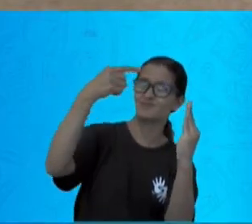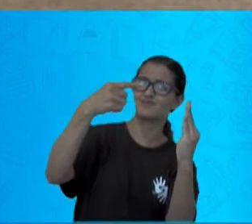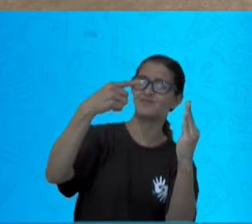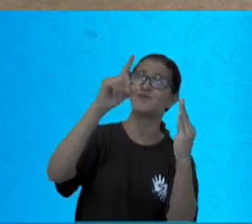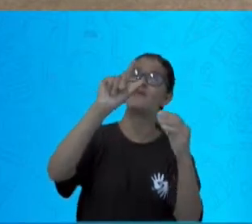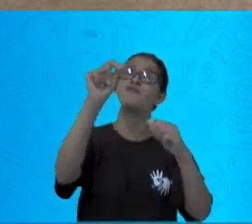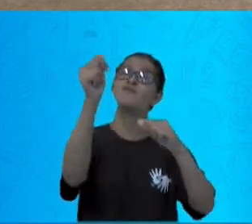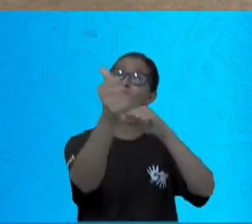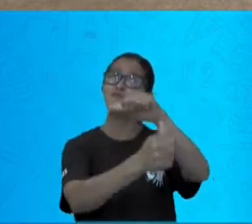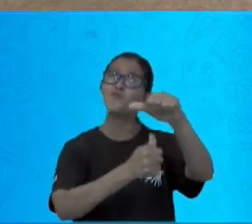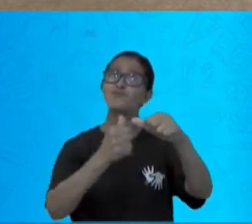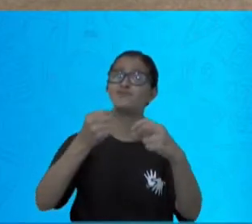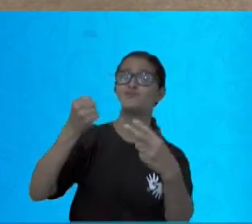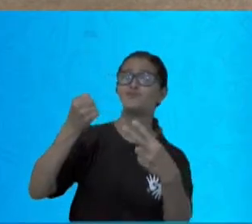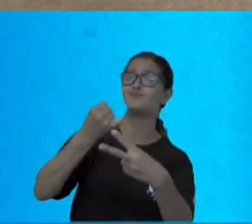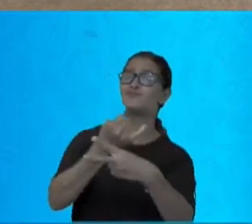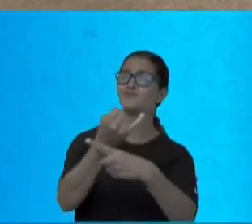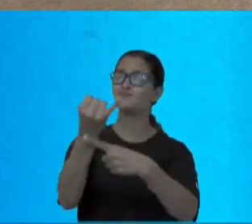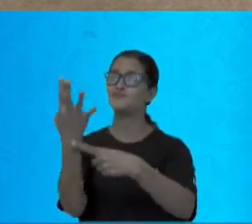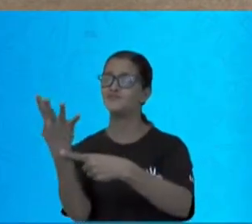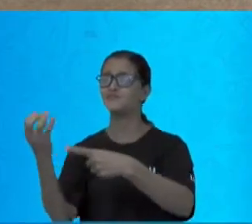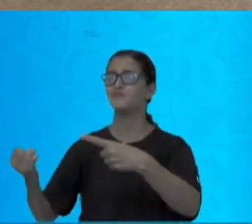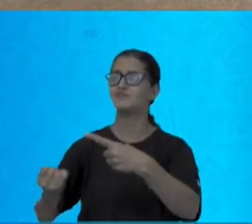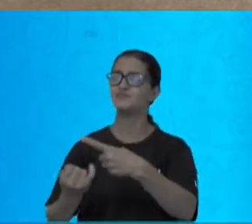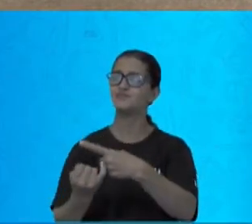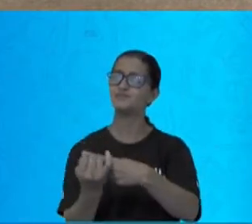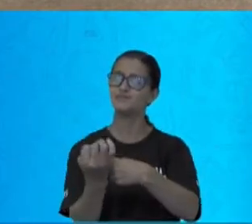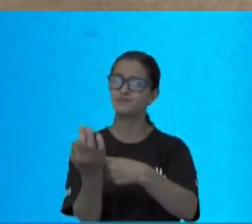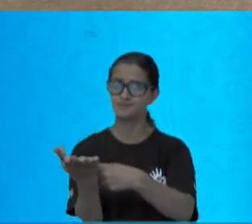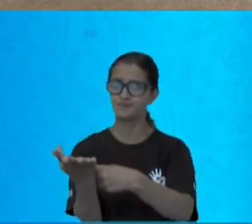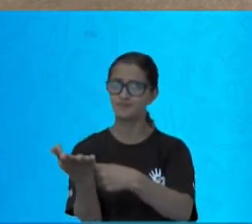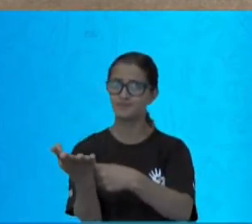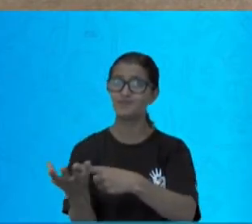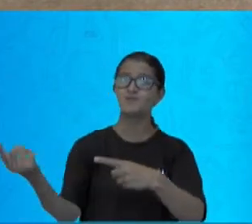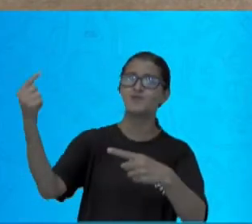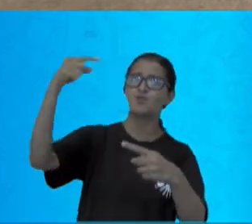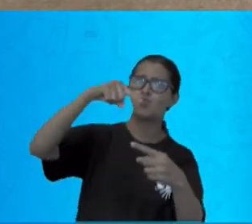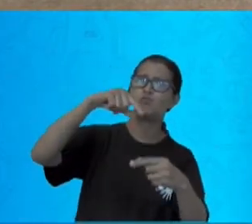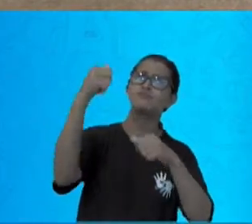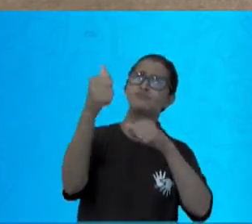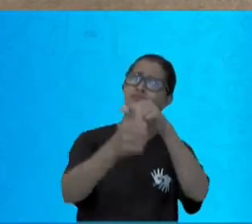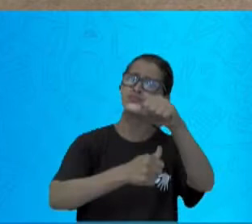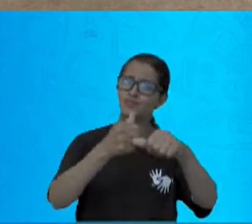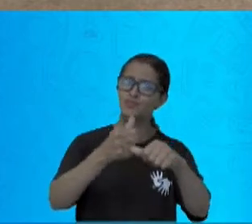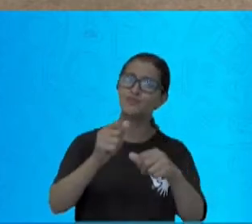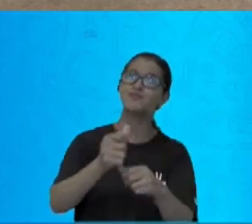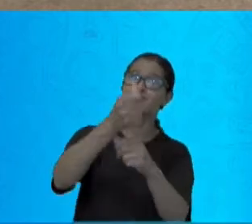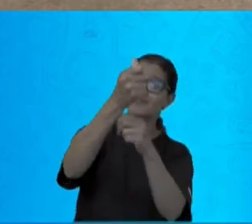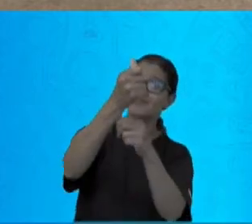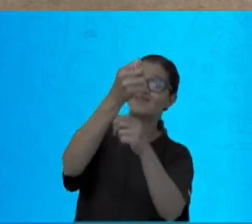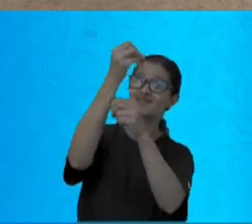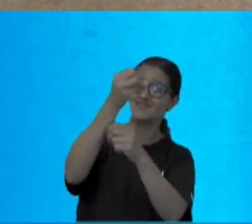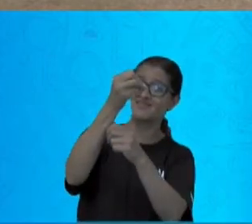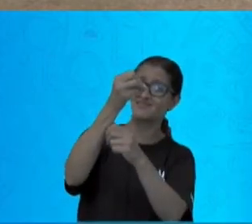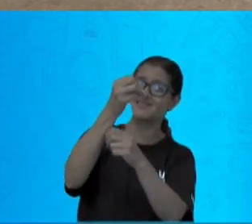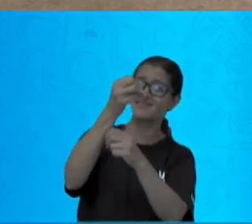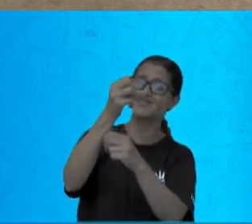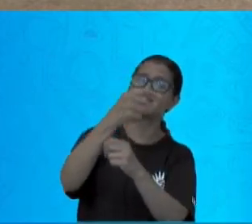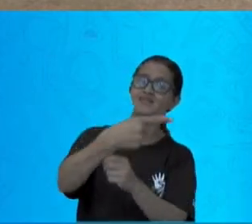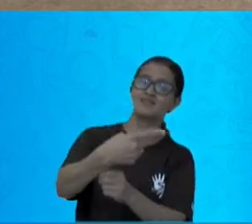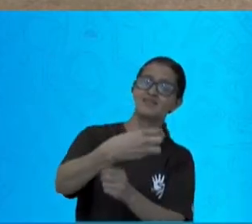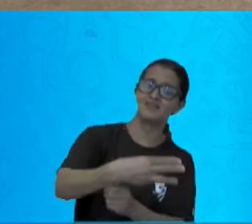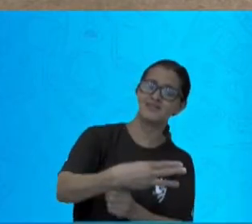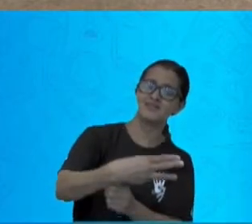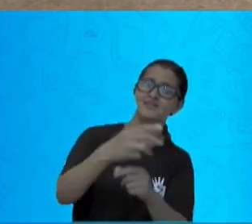com o expoente positivo. Então, eu inverti 10 sobre 3. 10 ao cubo. 10